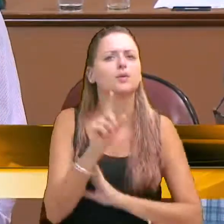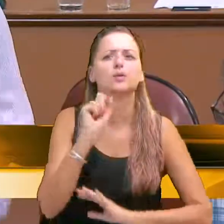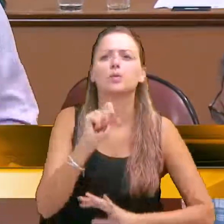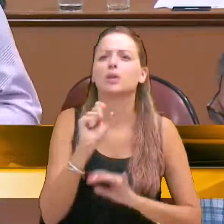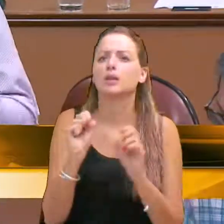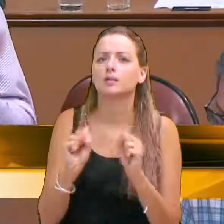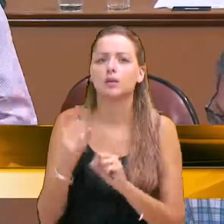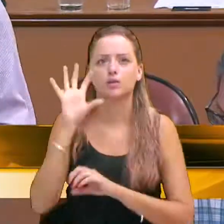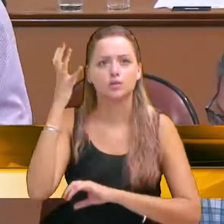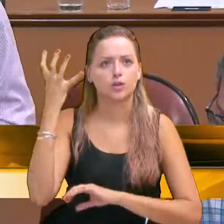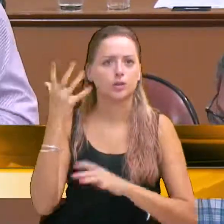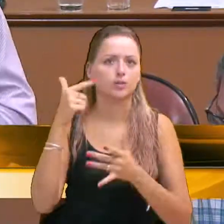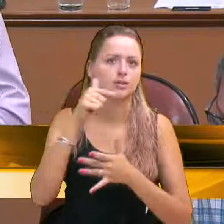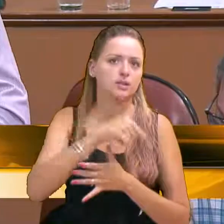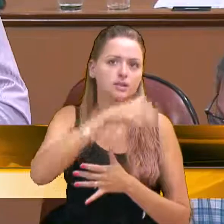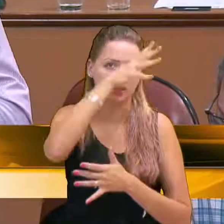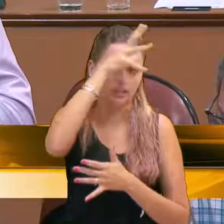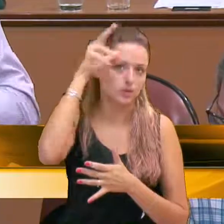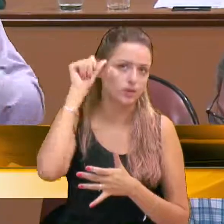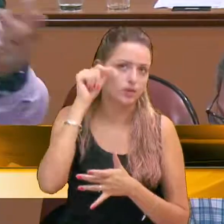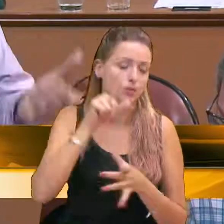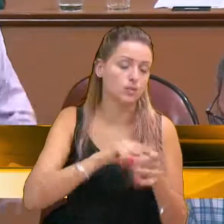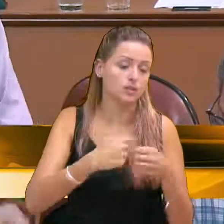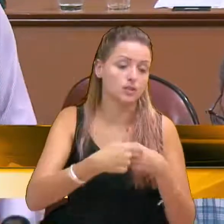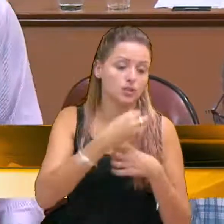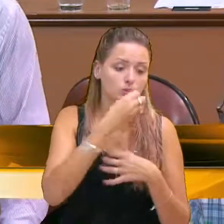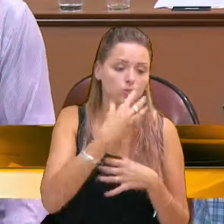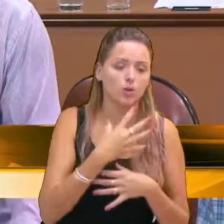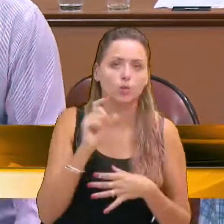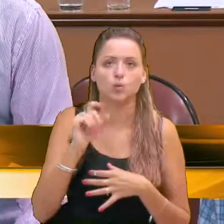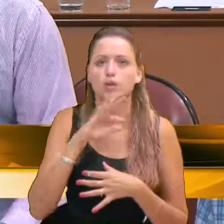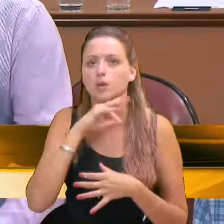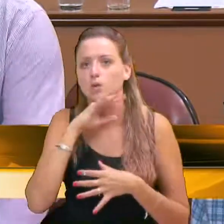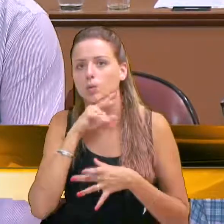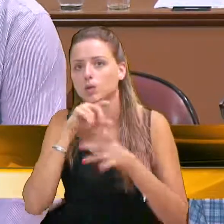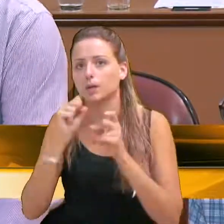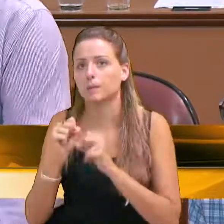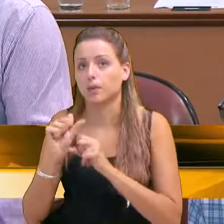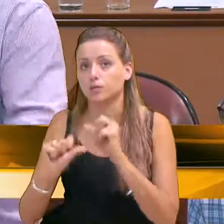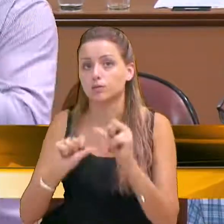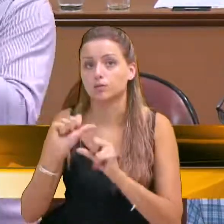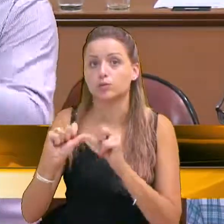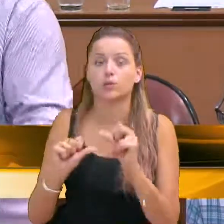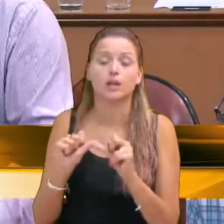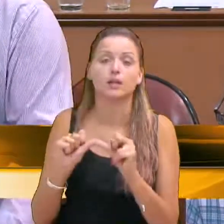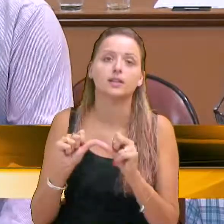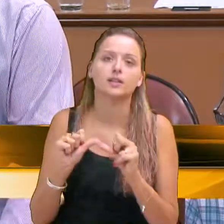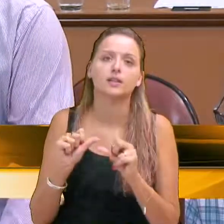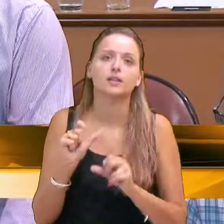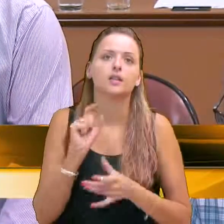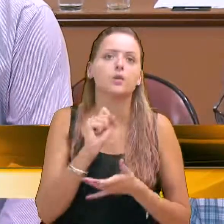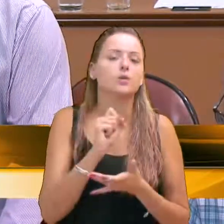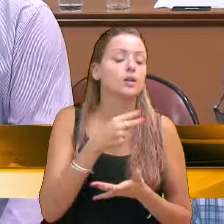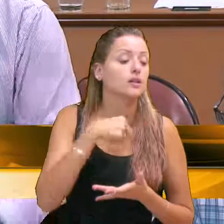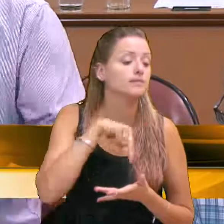no nosso município de bom, o que já foi ruim e pode melhorar, o que a